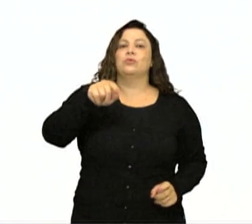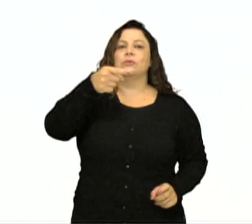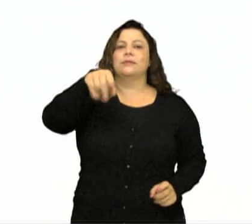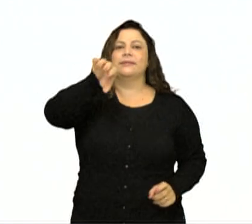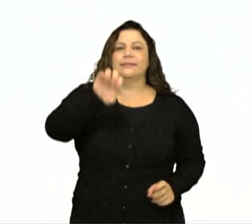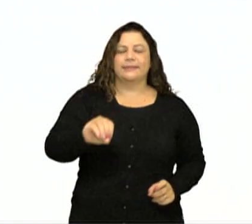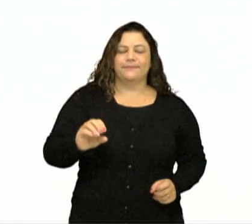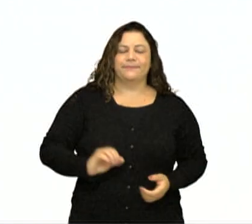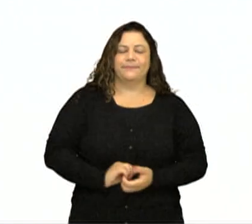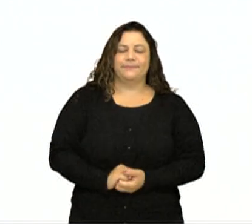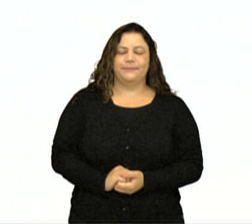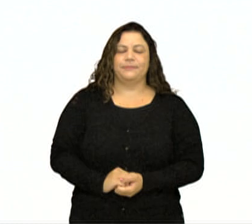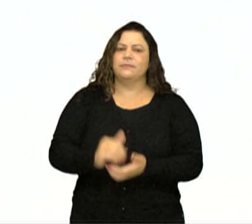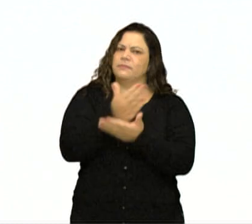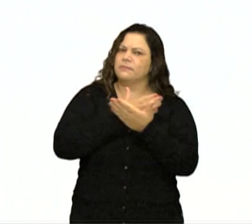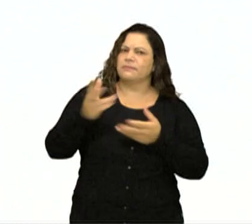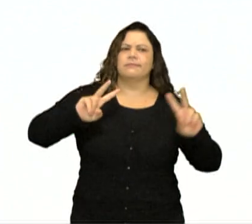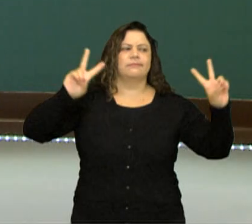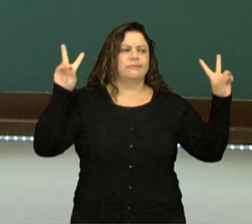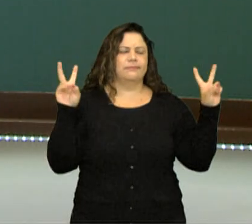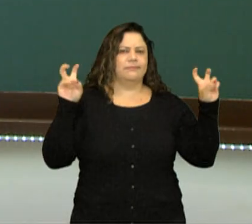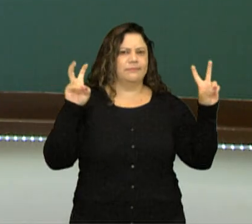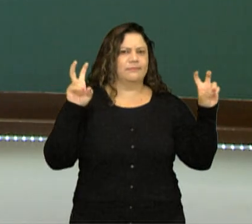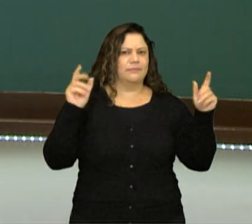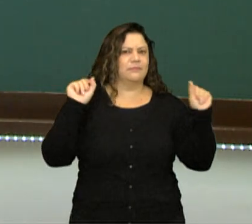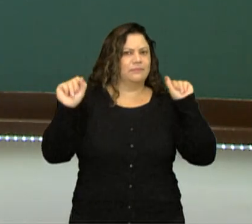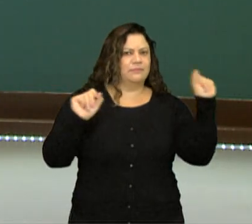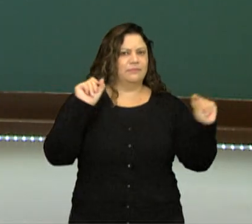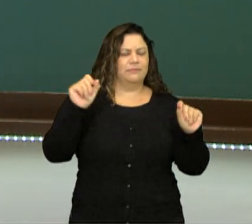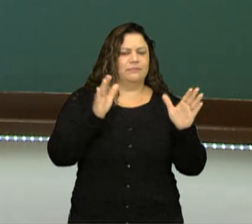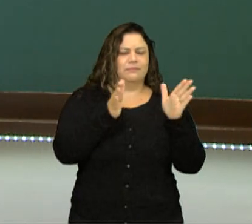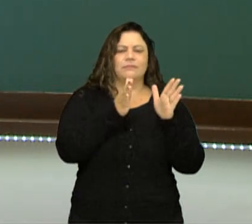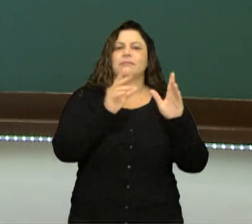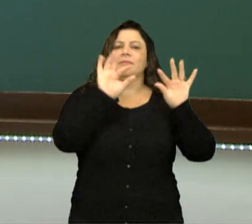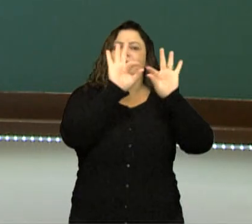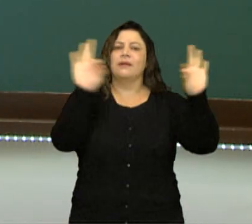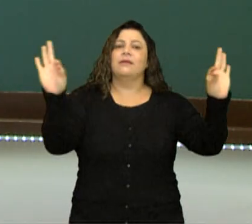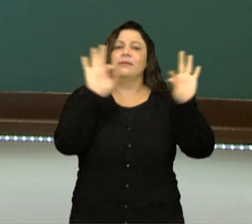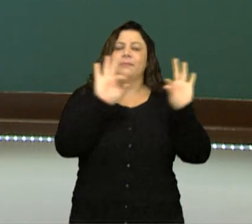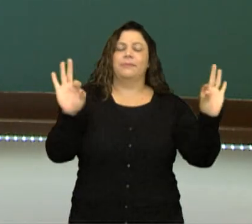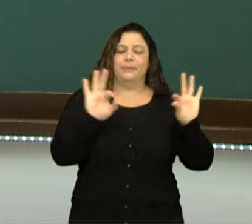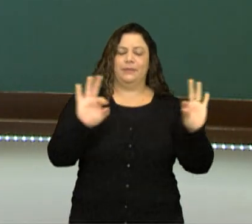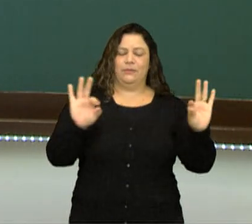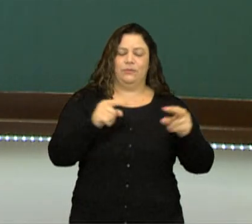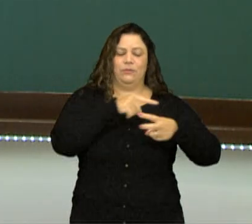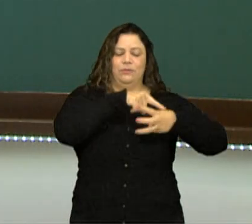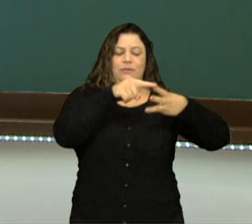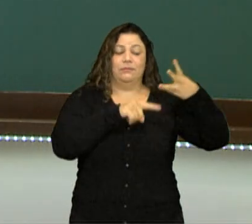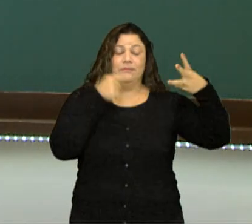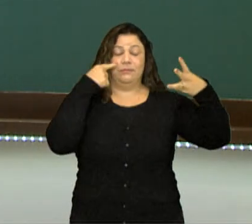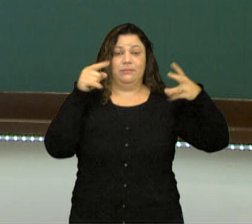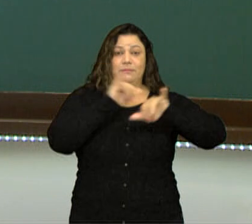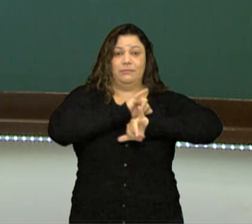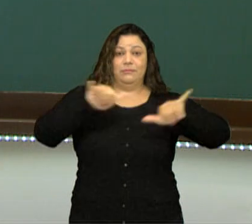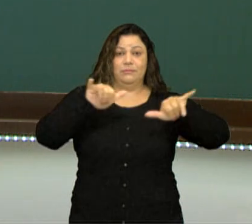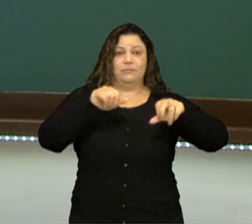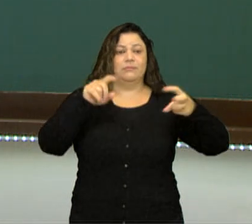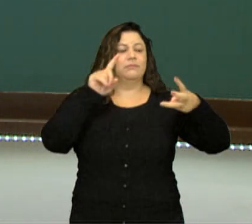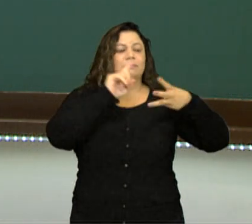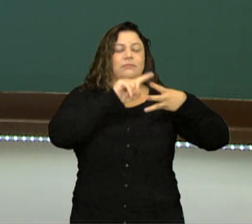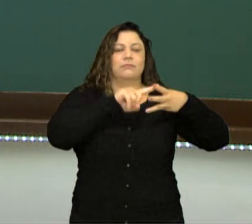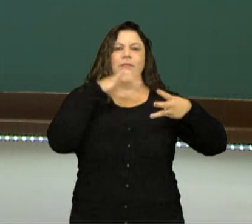Começando nosso assunto sobre período composto, temos 3 enunciados. Observe. Que bela